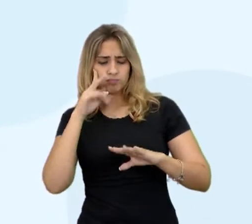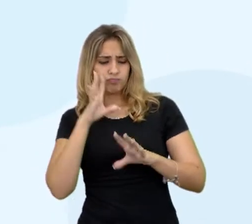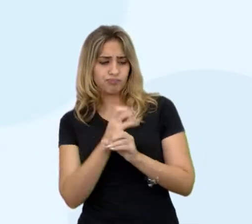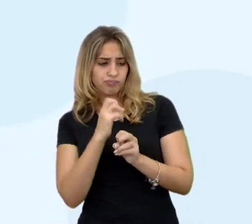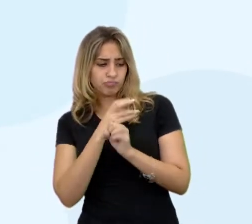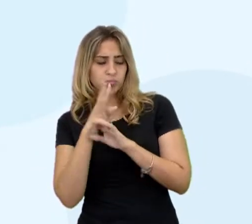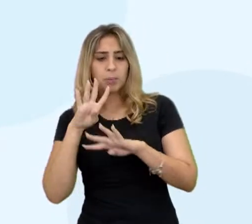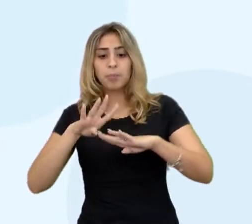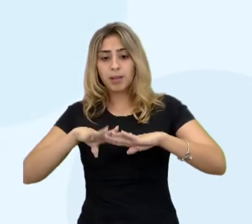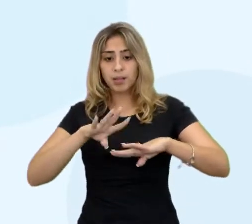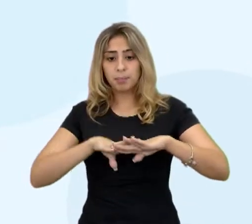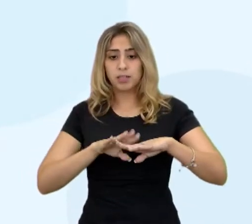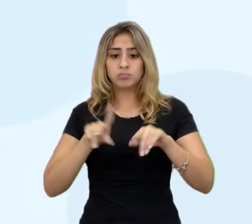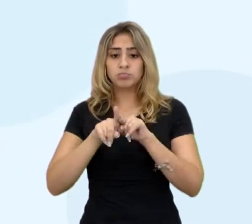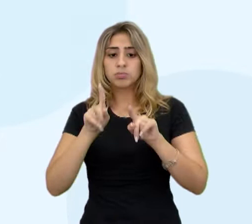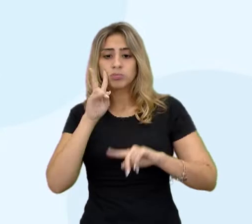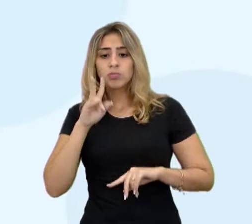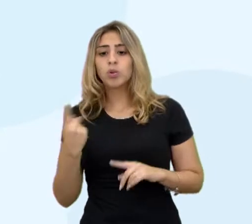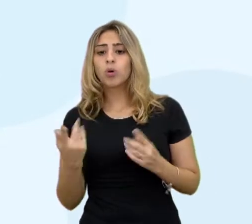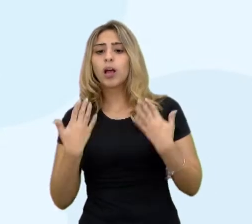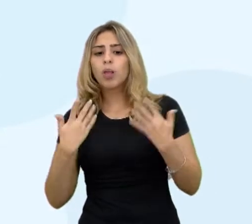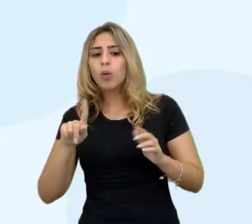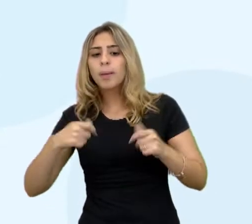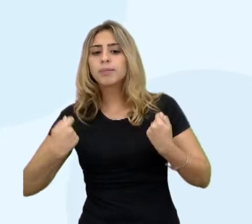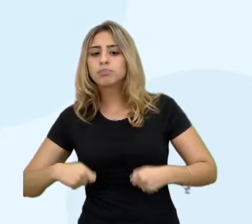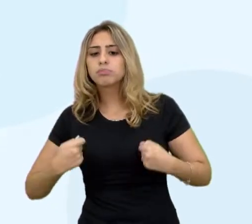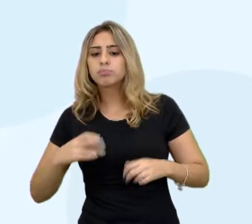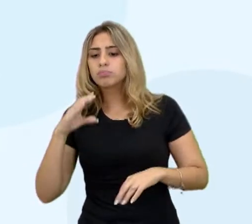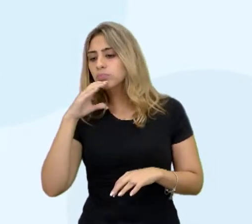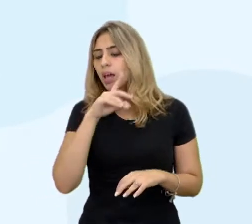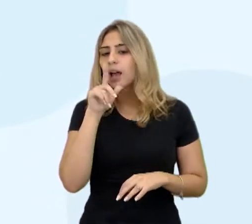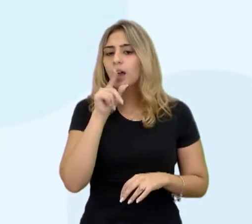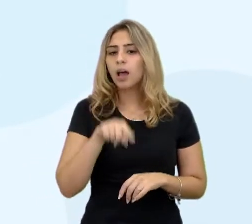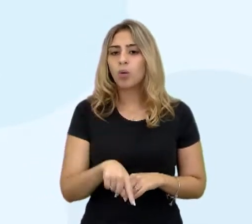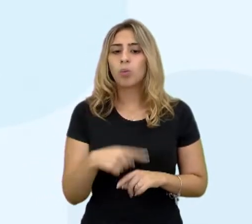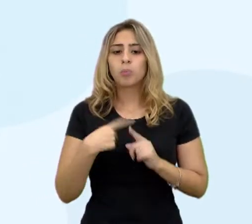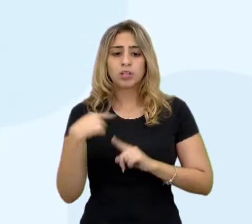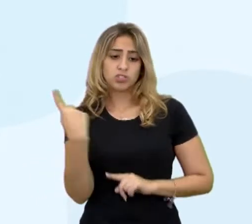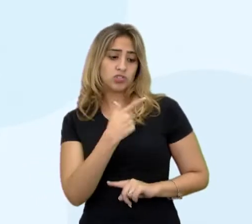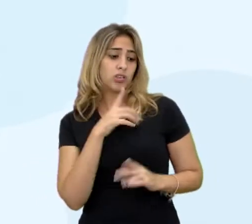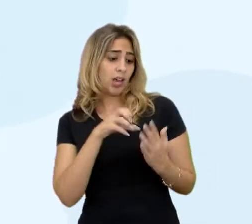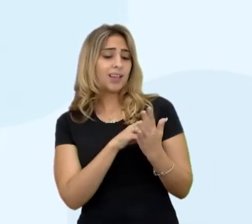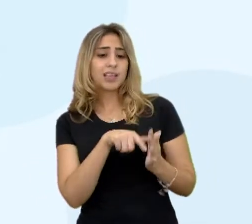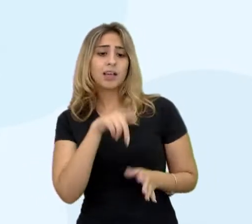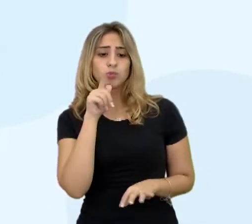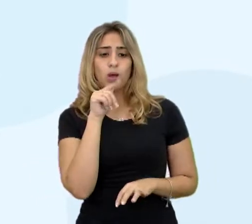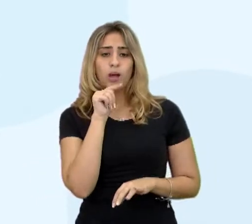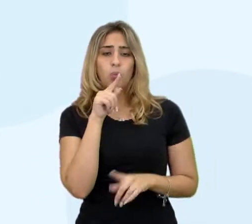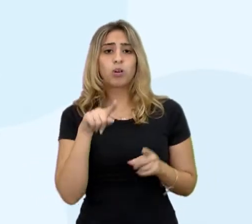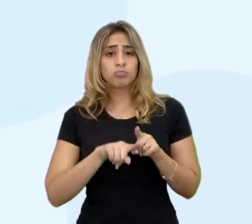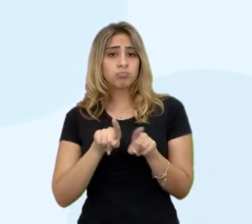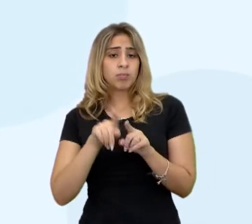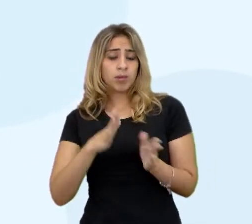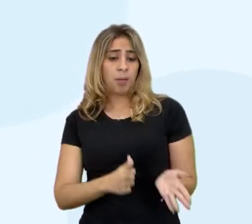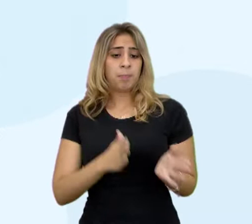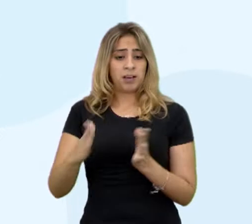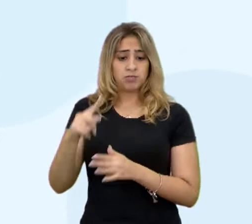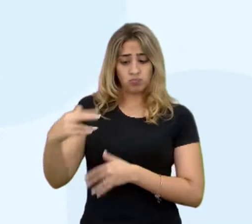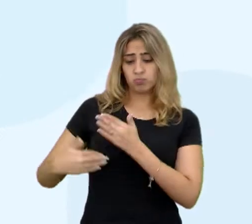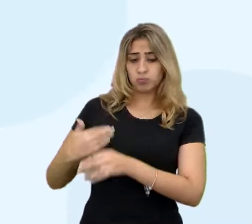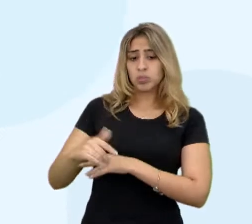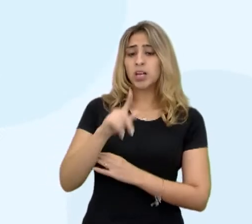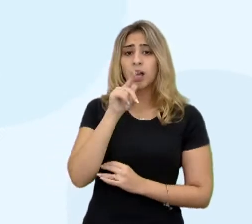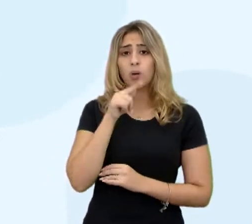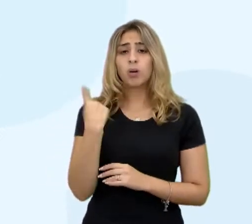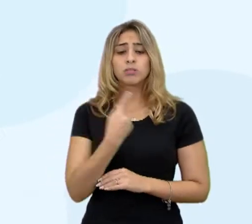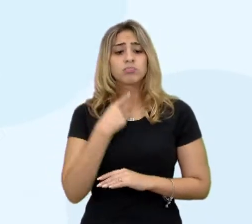calor é necessário para aquecer um pouco de água, porque a gente conhece, a gente tem acesso à água, né? E daí, a partir desse pouco de água, a